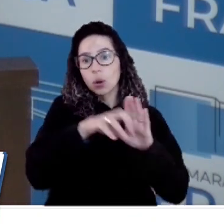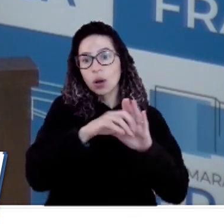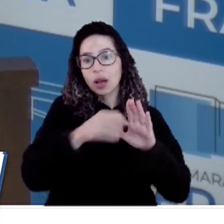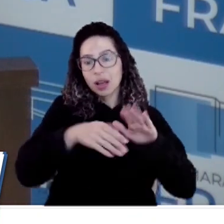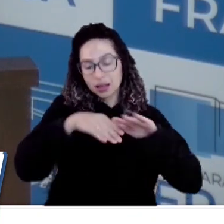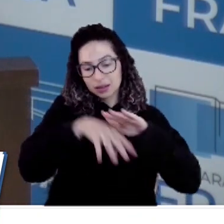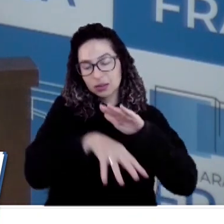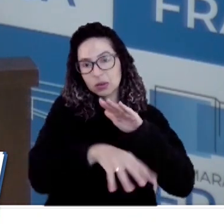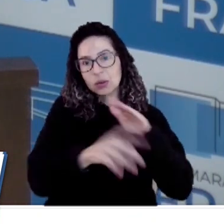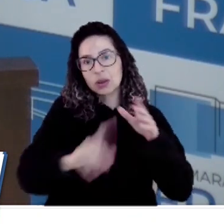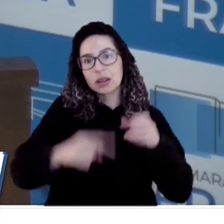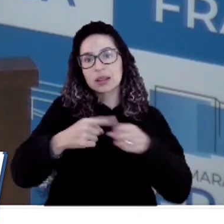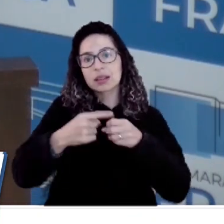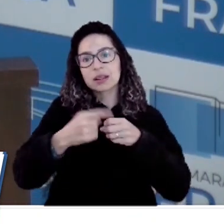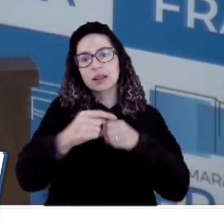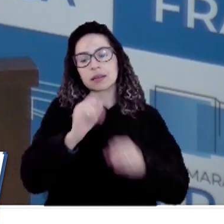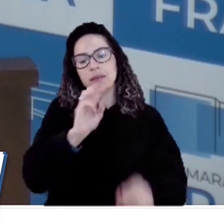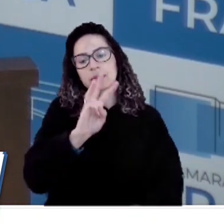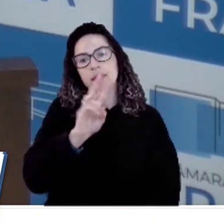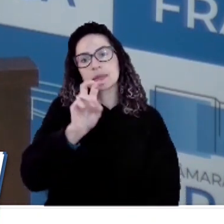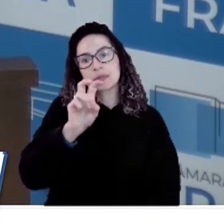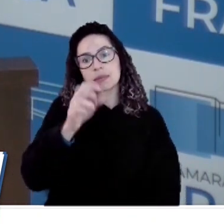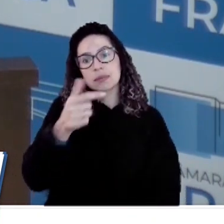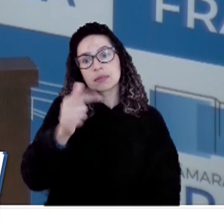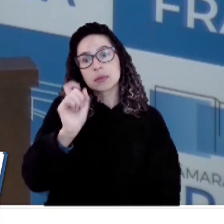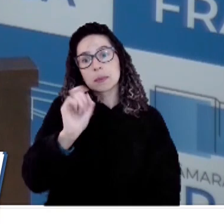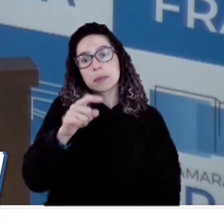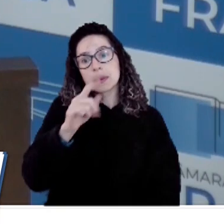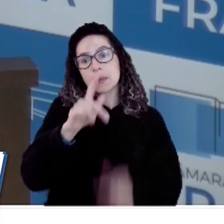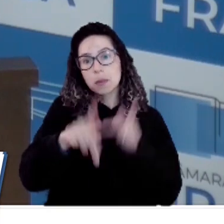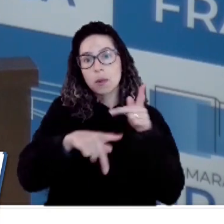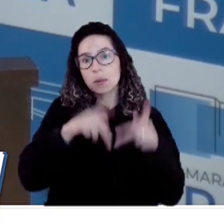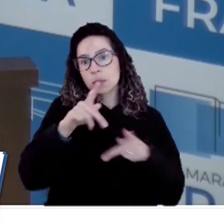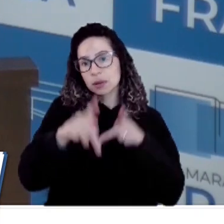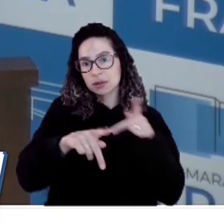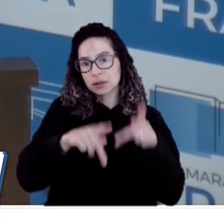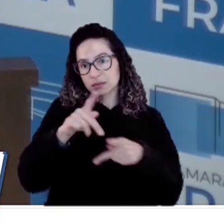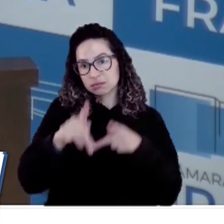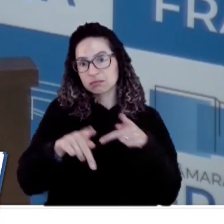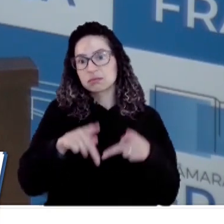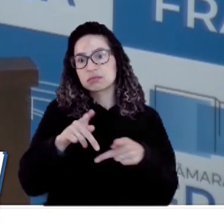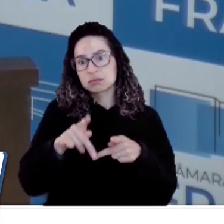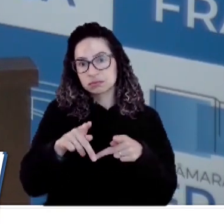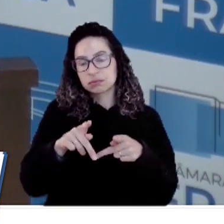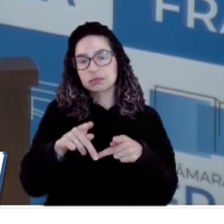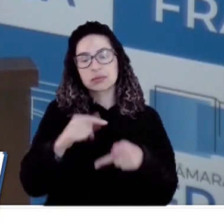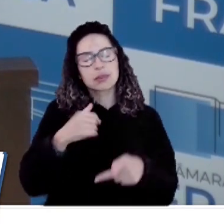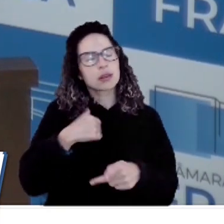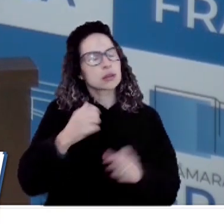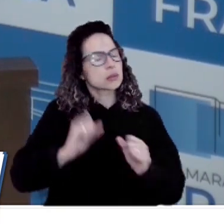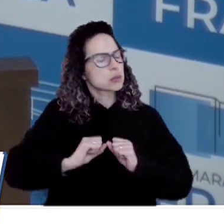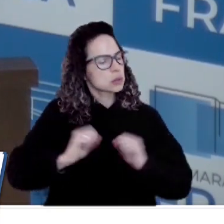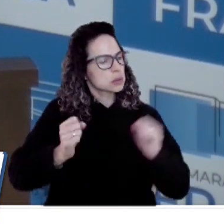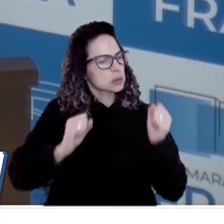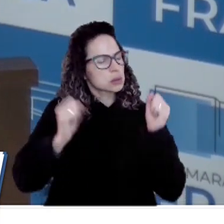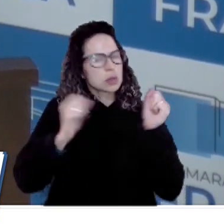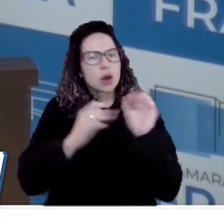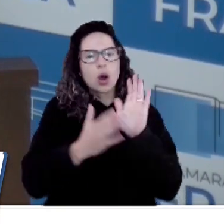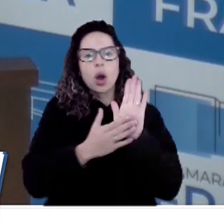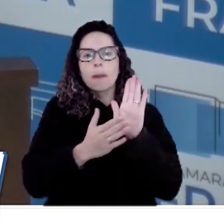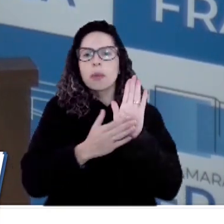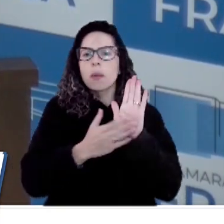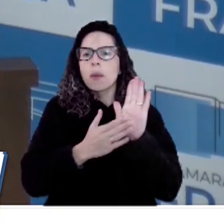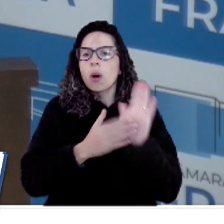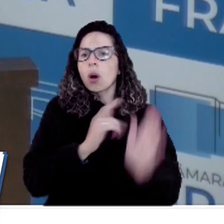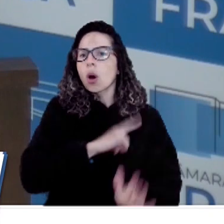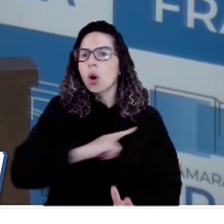de 352 mil habitantes. E eu fico indignado com a proposta que o governo do Estado, o